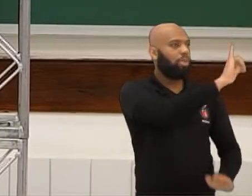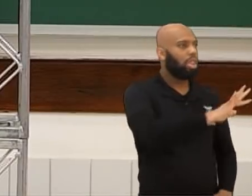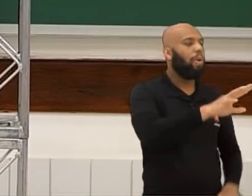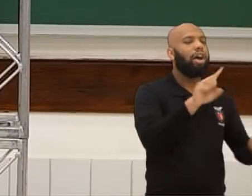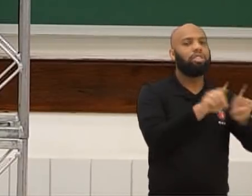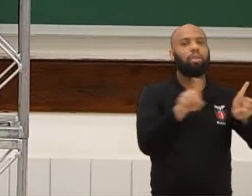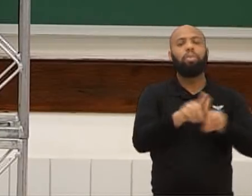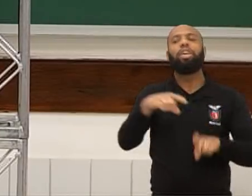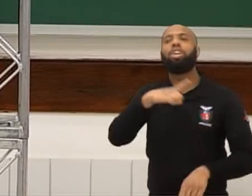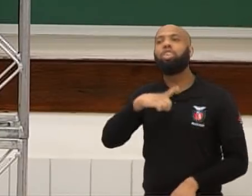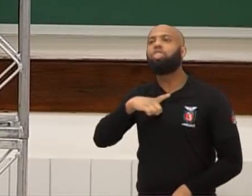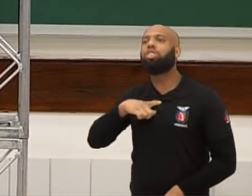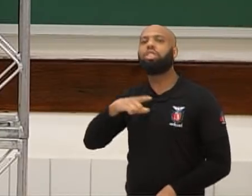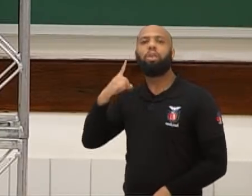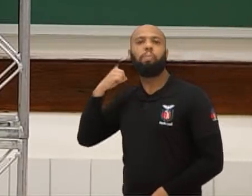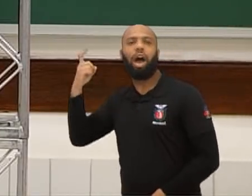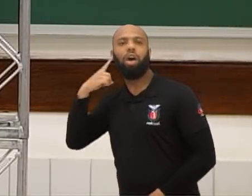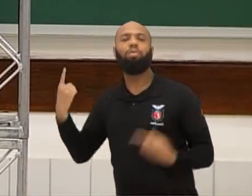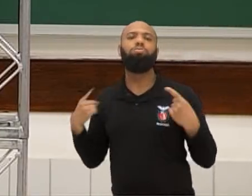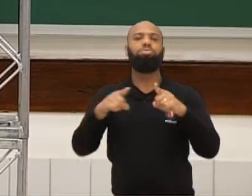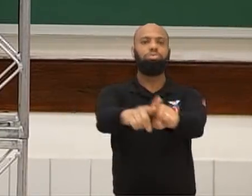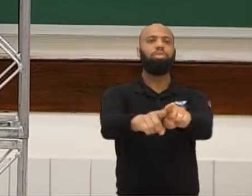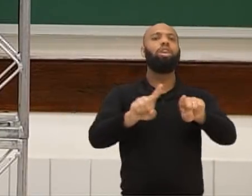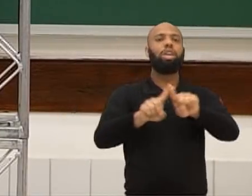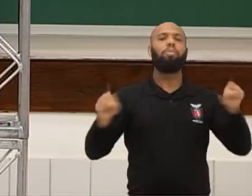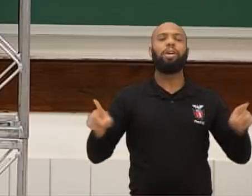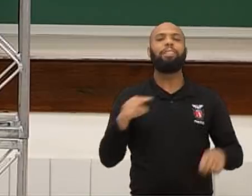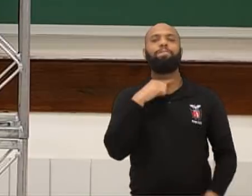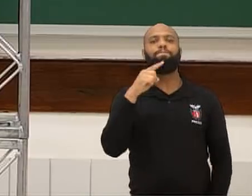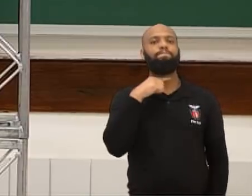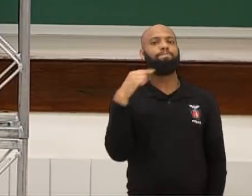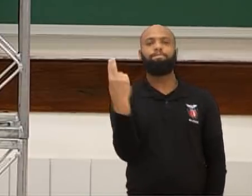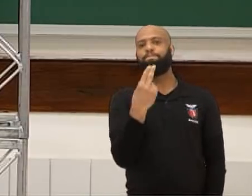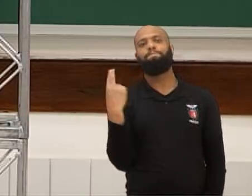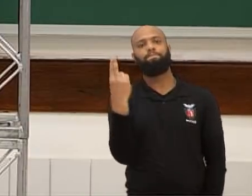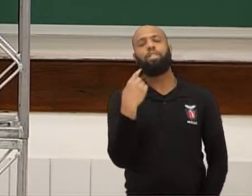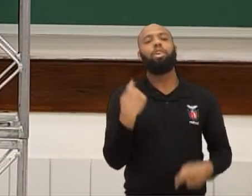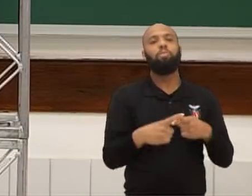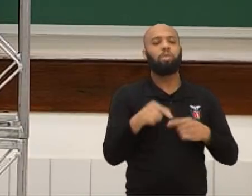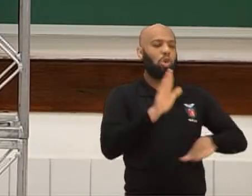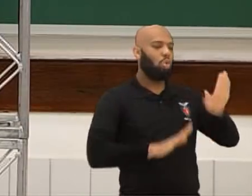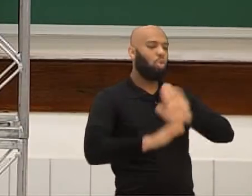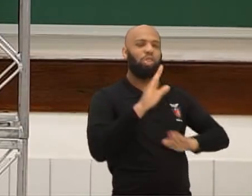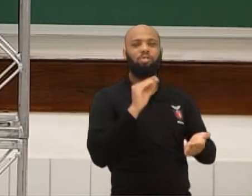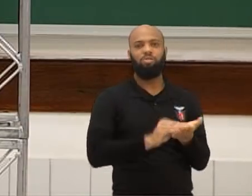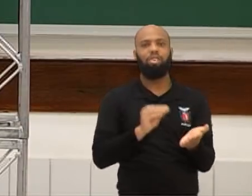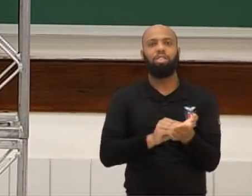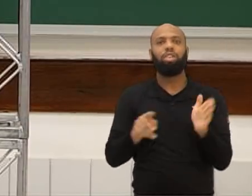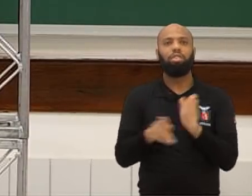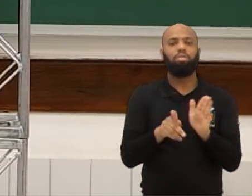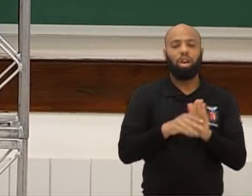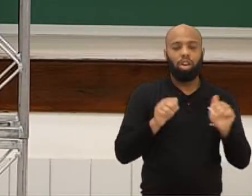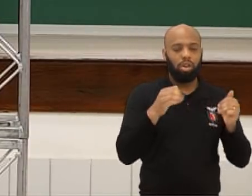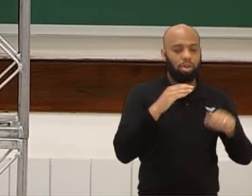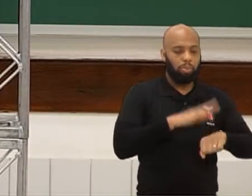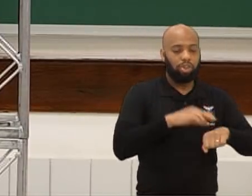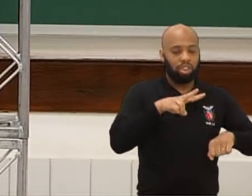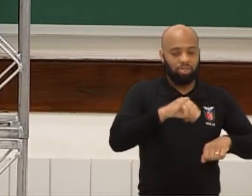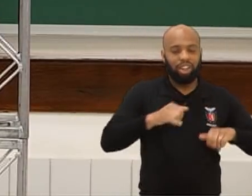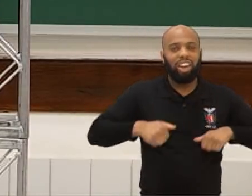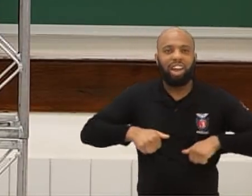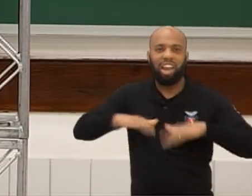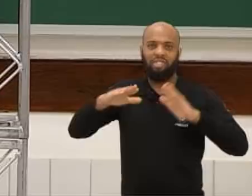e o registro da trilha sonora. Como isso nem sempre tinha o cuidado necessário com esse transporte desses